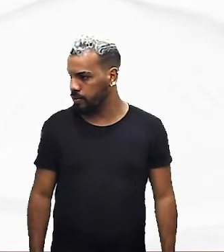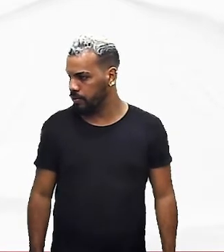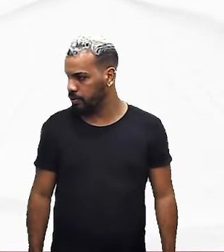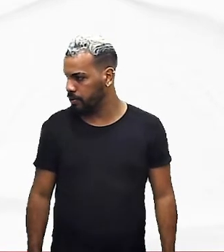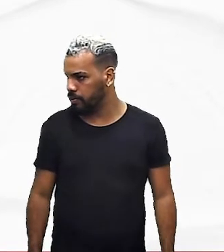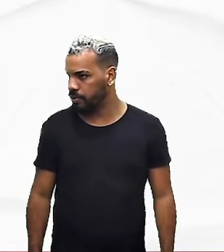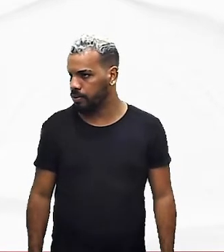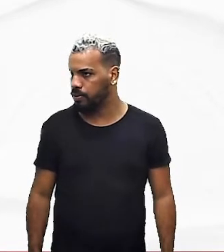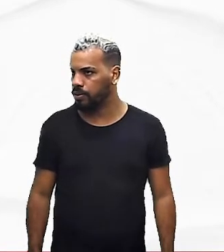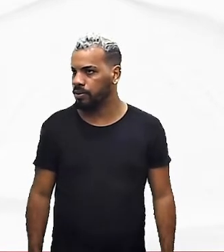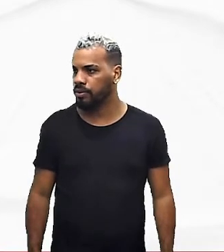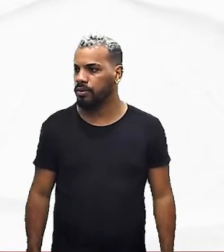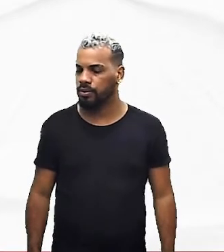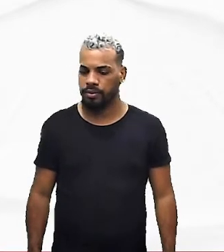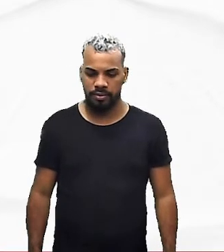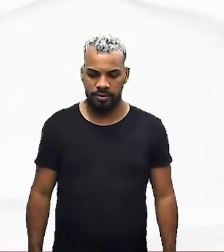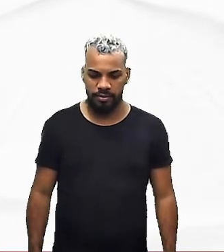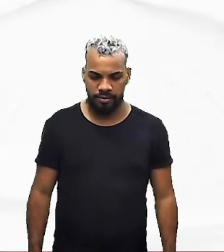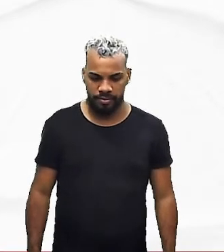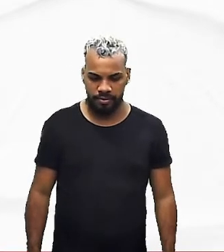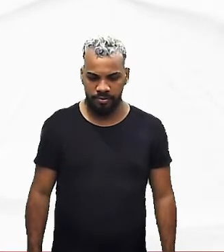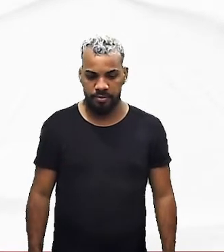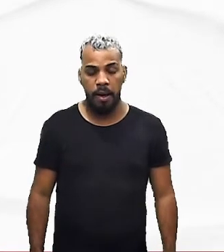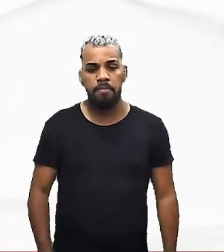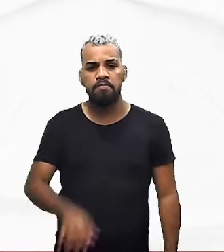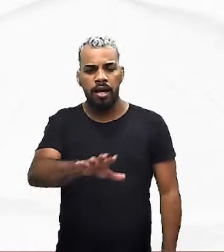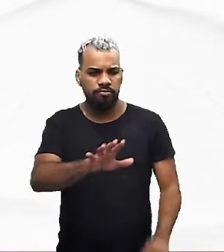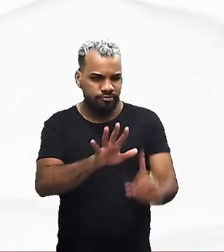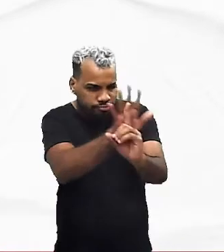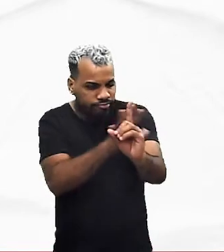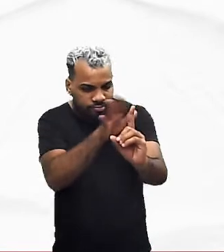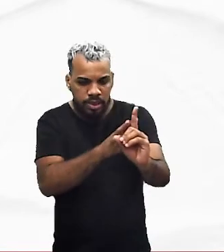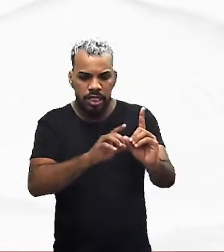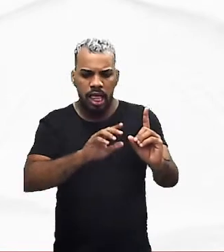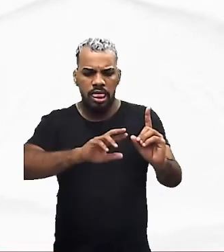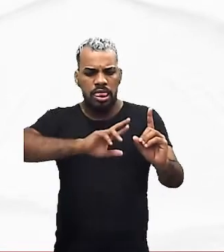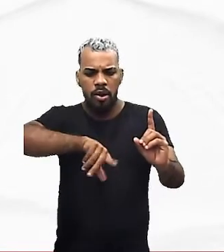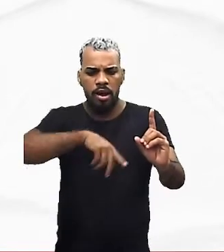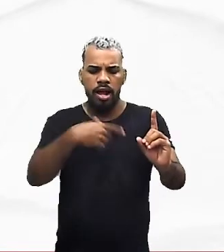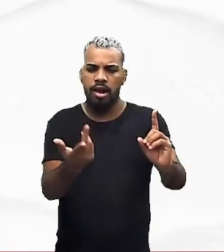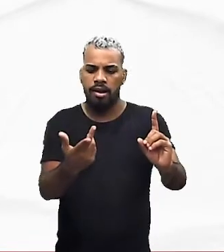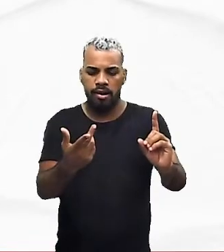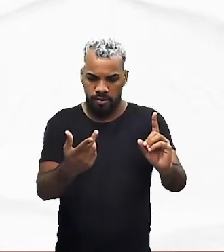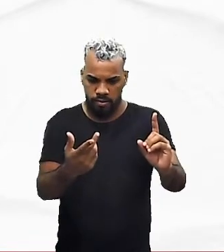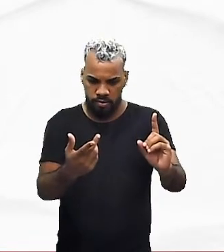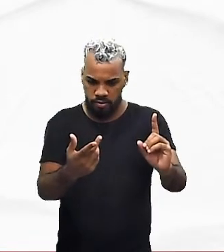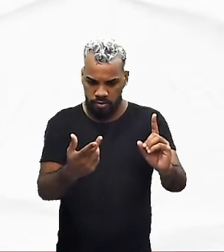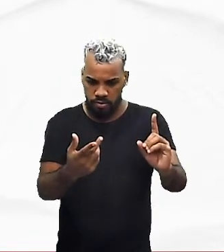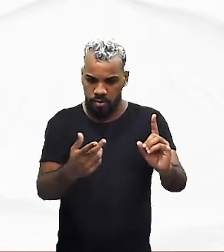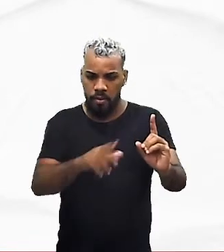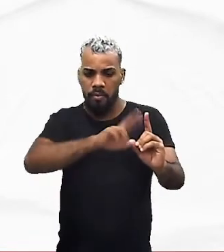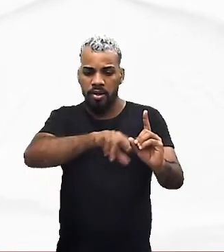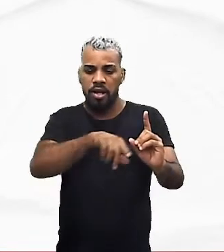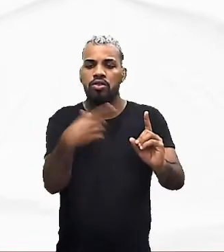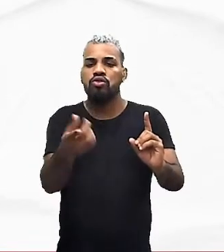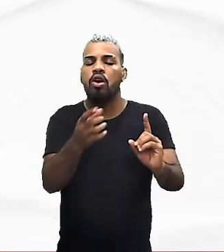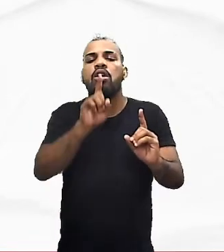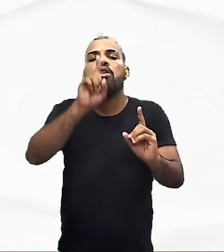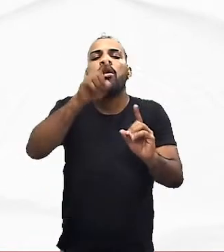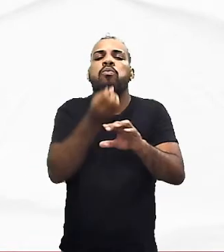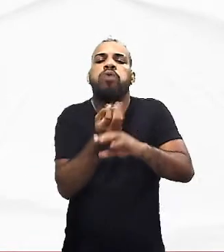Mas essa parenta não passava de mãe de encomenda para condescender com os escrúpulos da